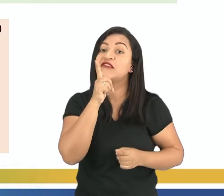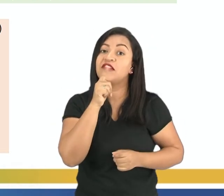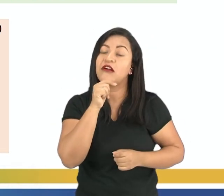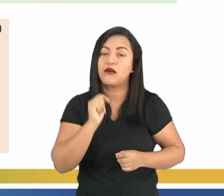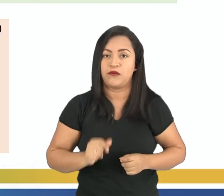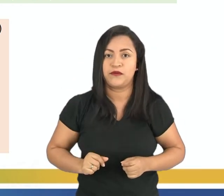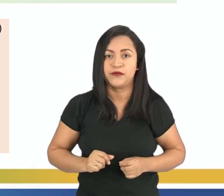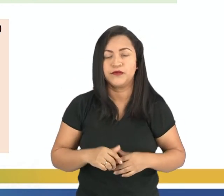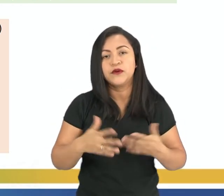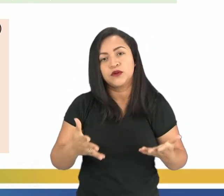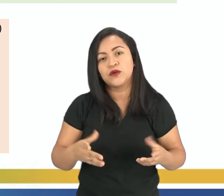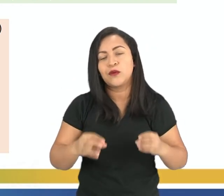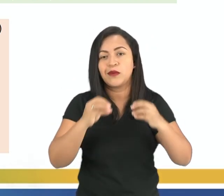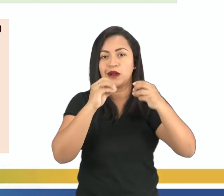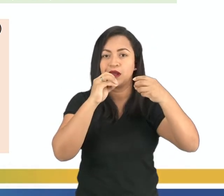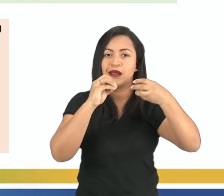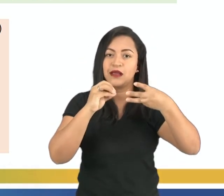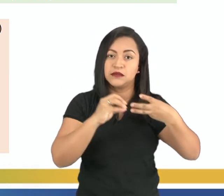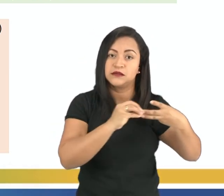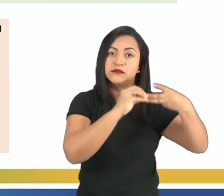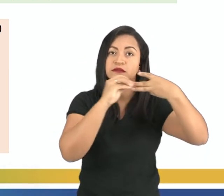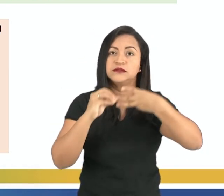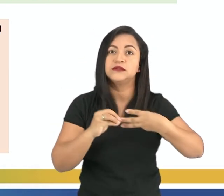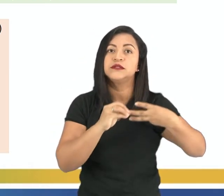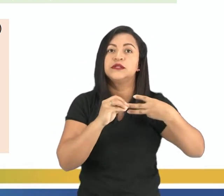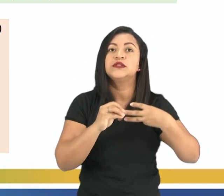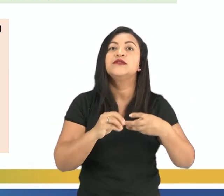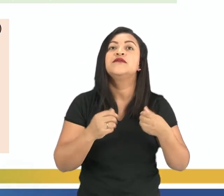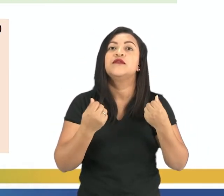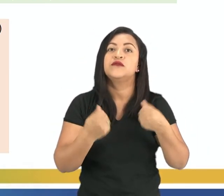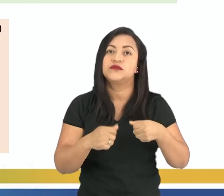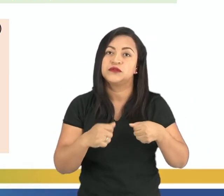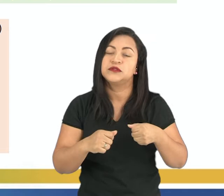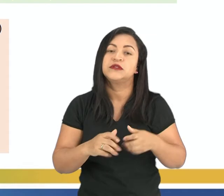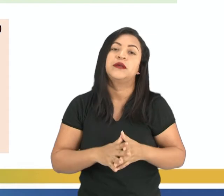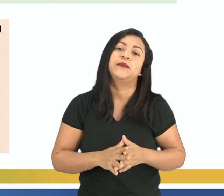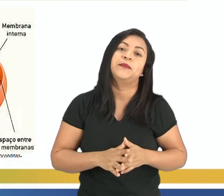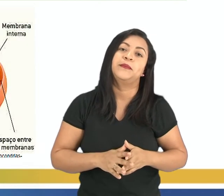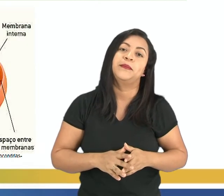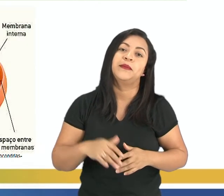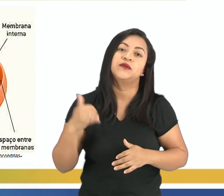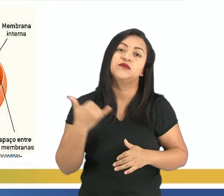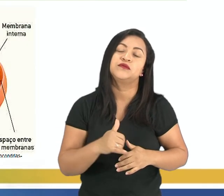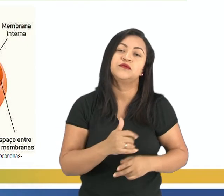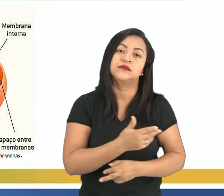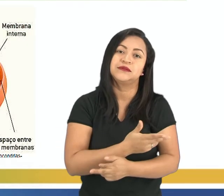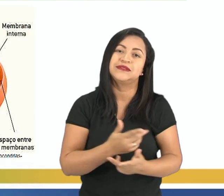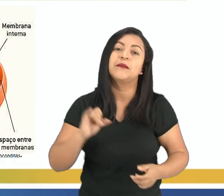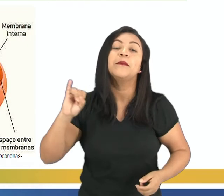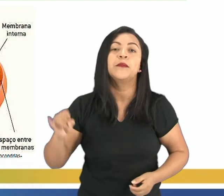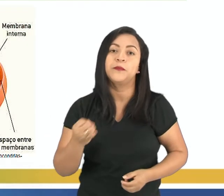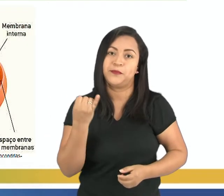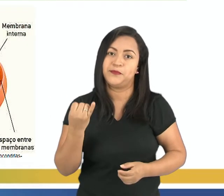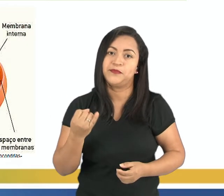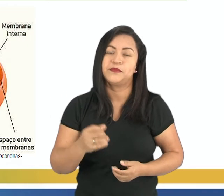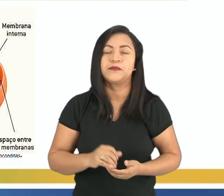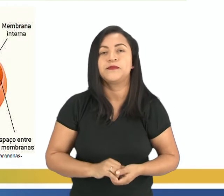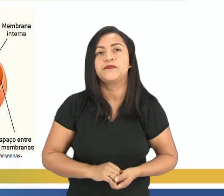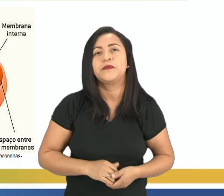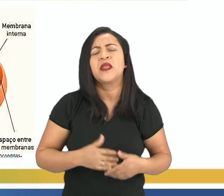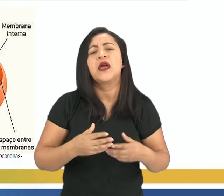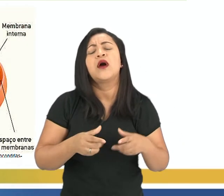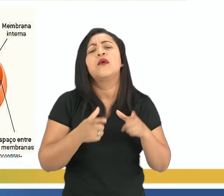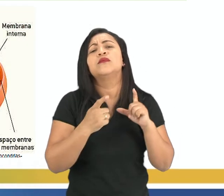possa utilizar para as suas funções vitais, tá? Onde que a